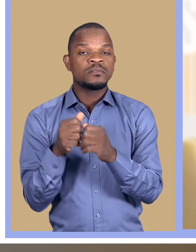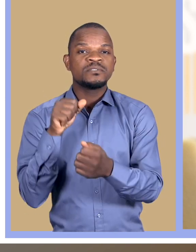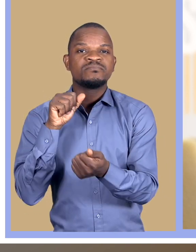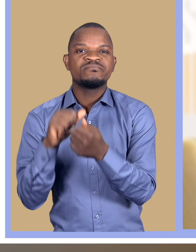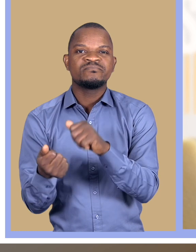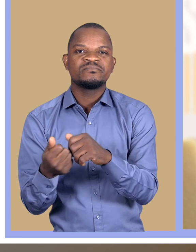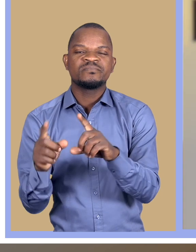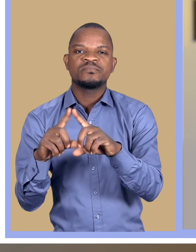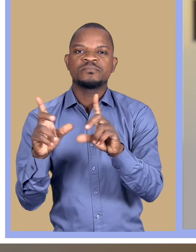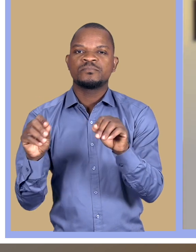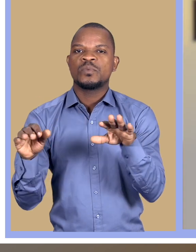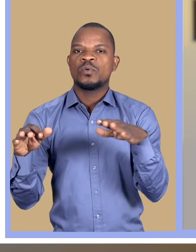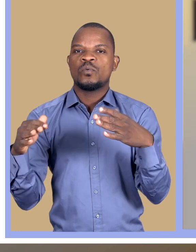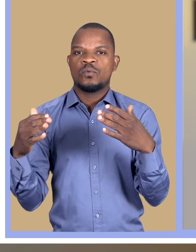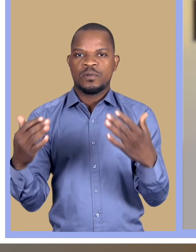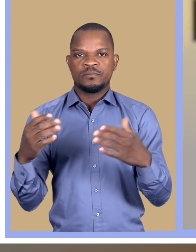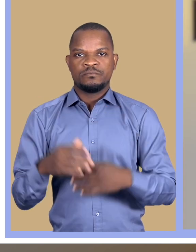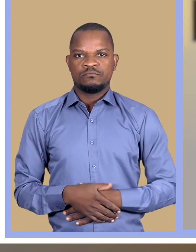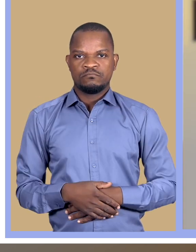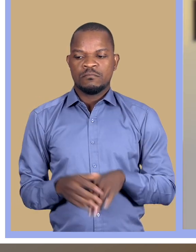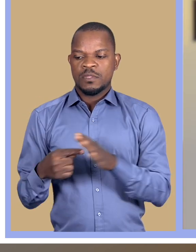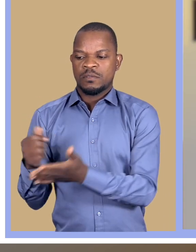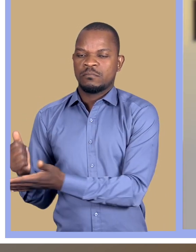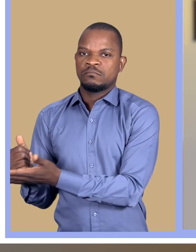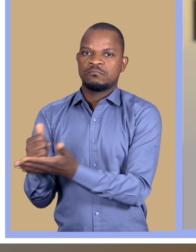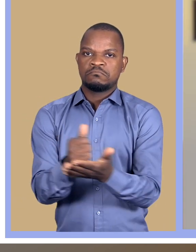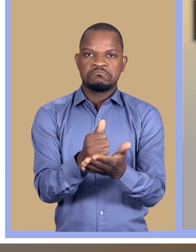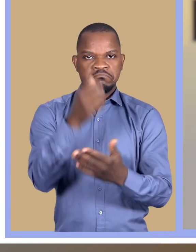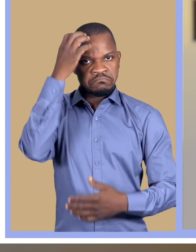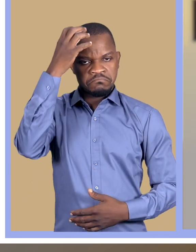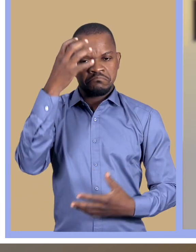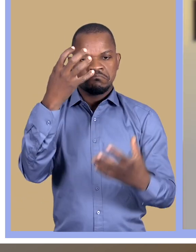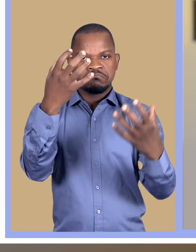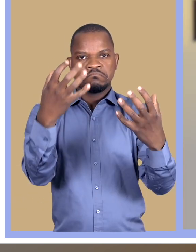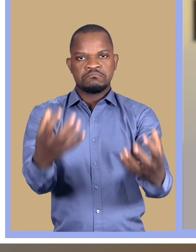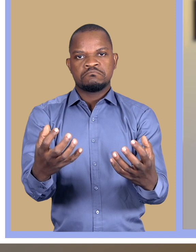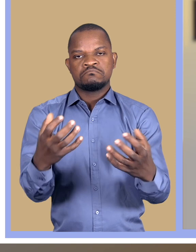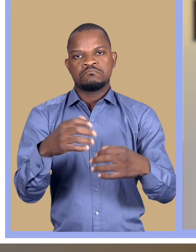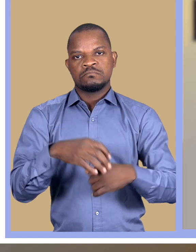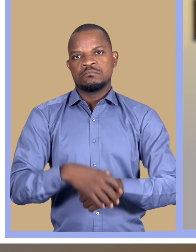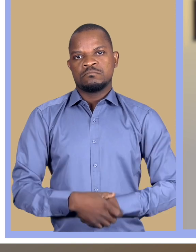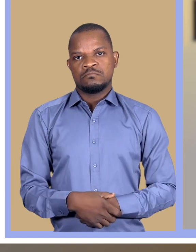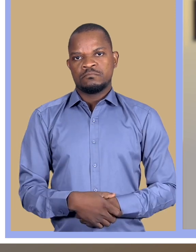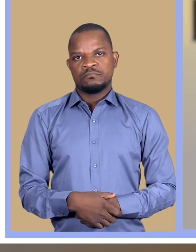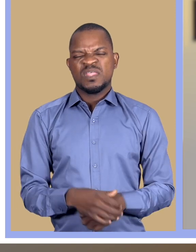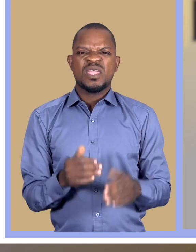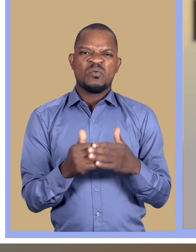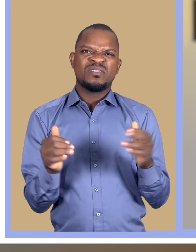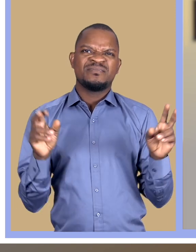vamos chamar, nenhum abraço em termos de Estado. Não tem, é como se fosse